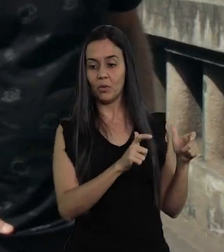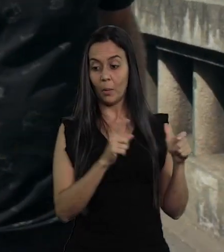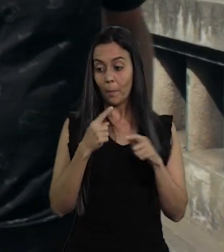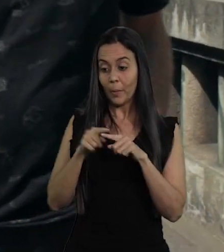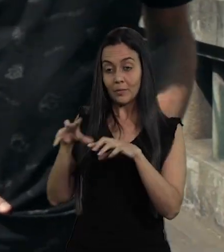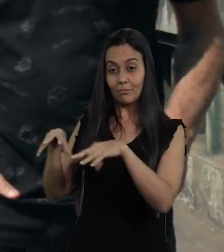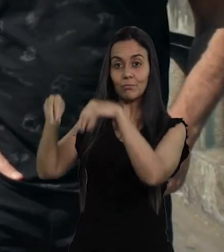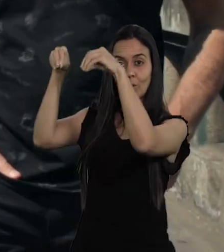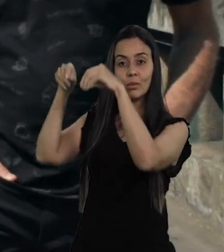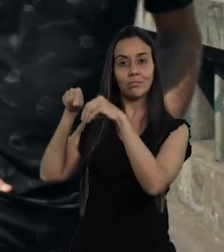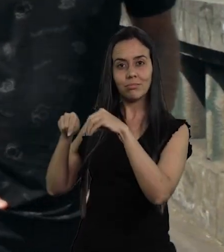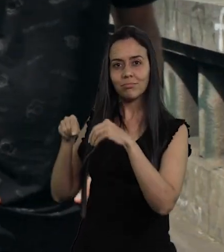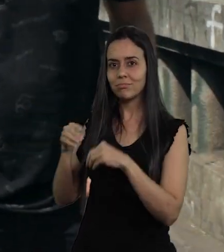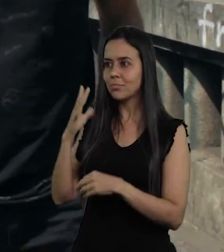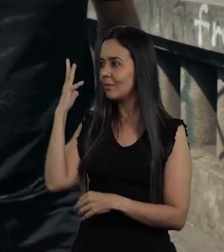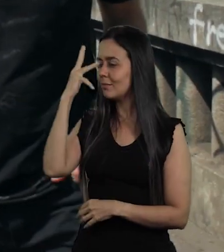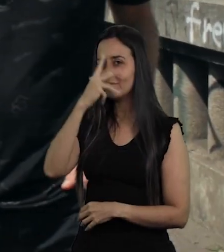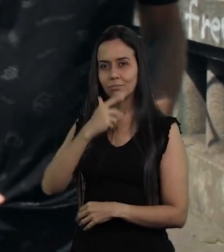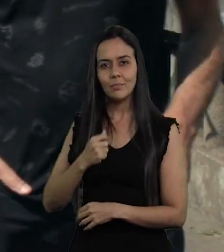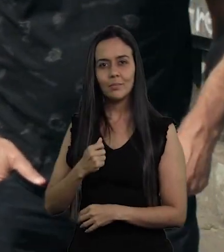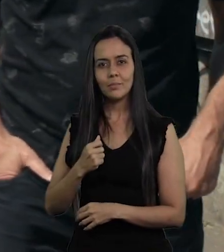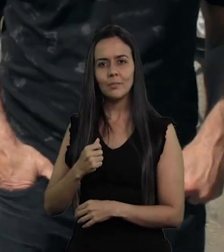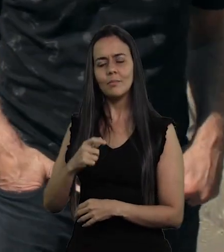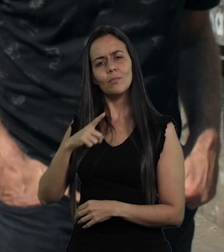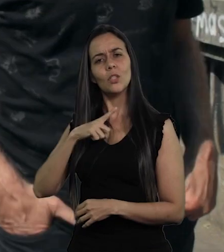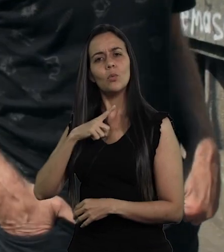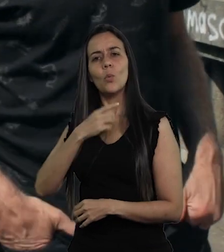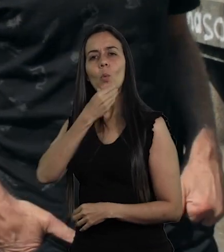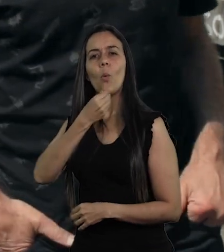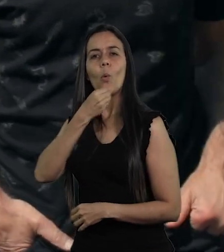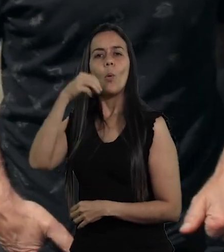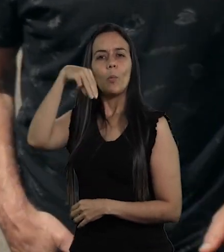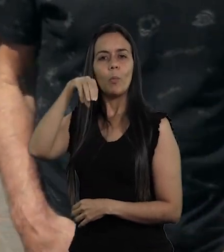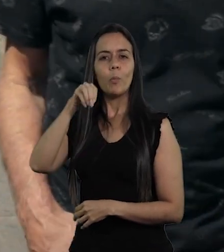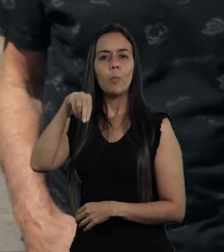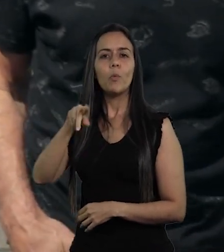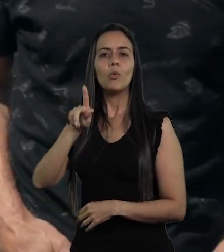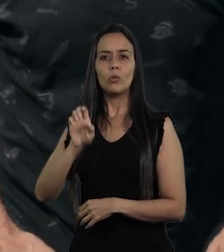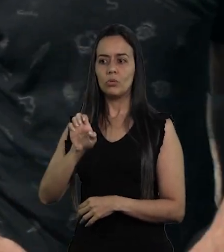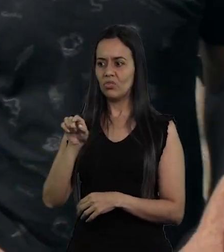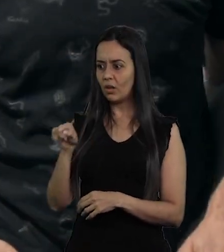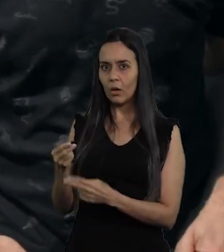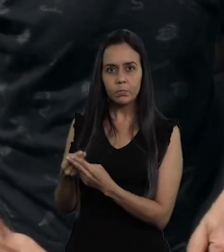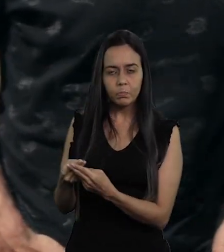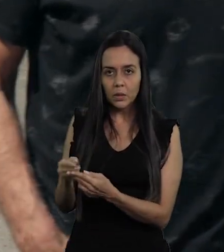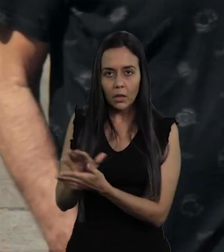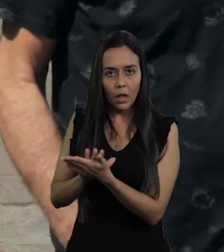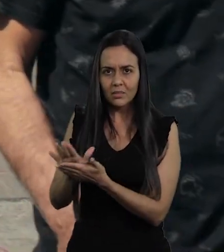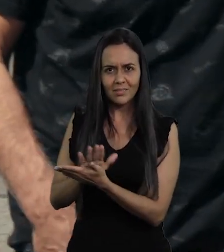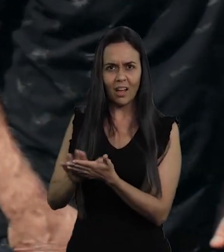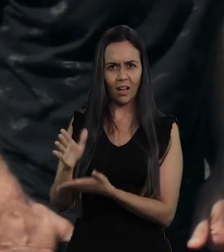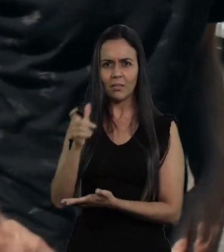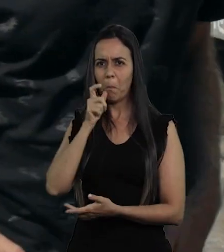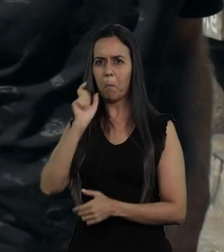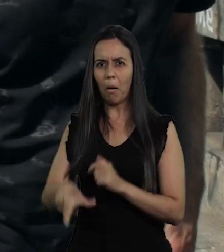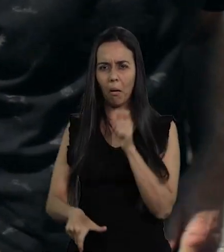nesse lugar tinha esse monge, ele era uma pessoa extremamente sem paciência,